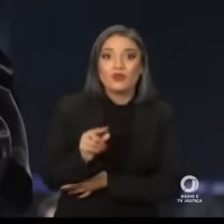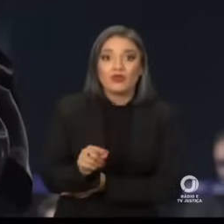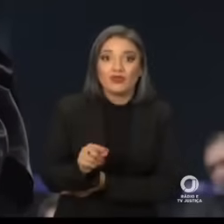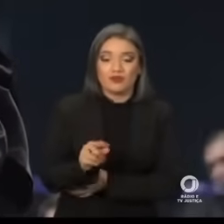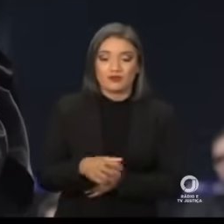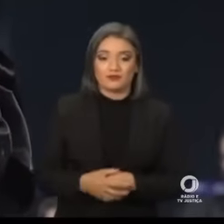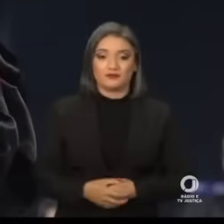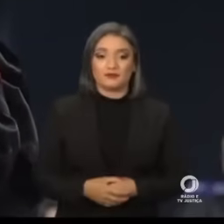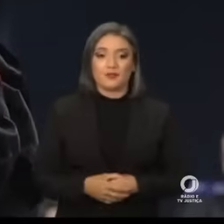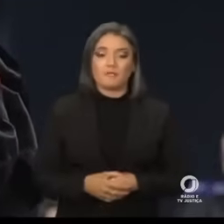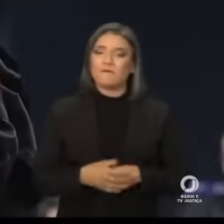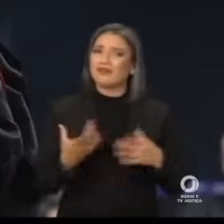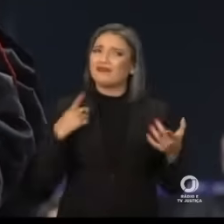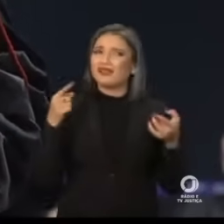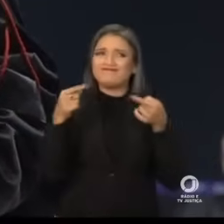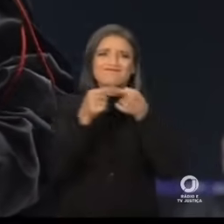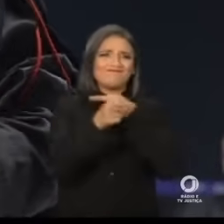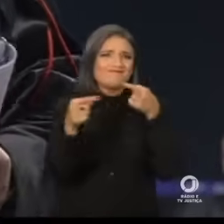contraditória.